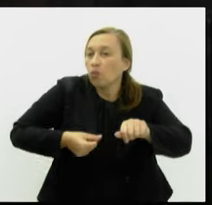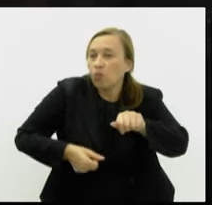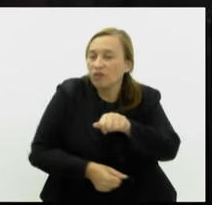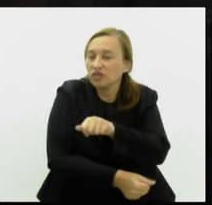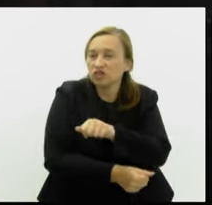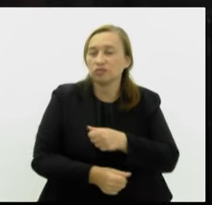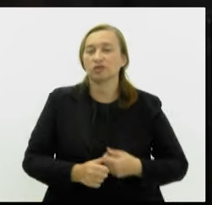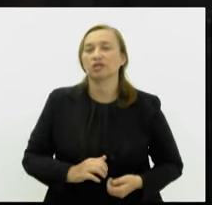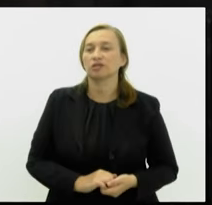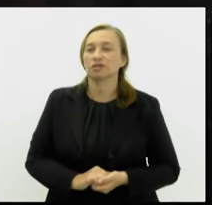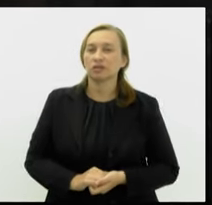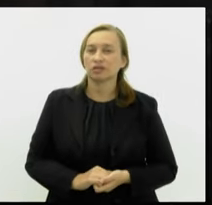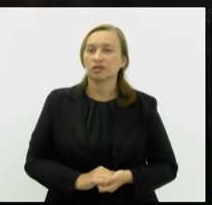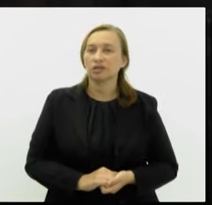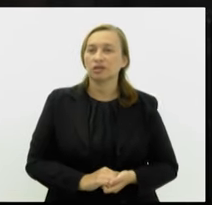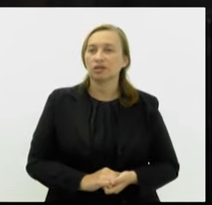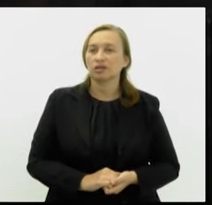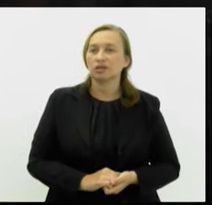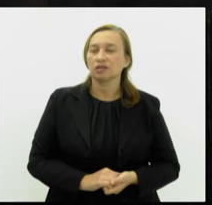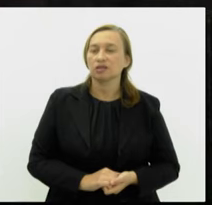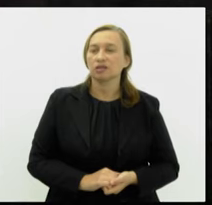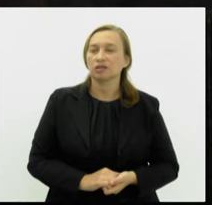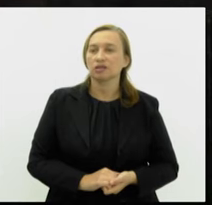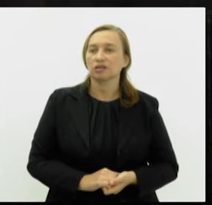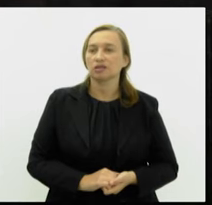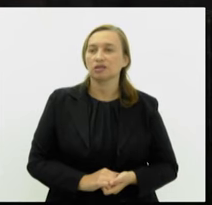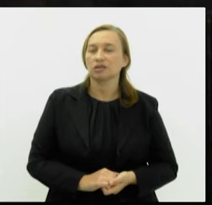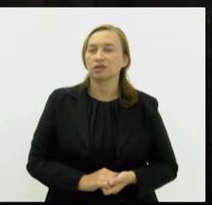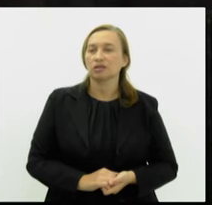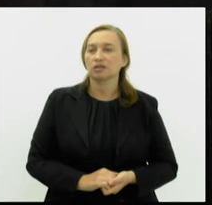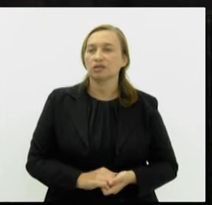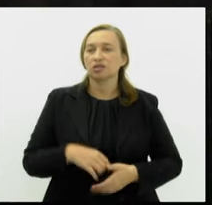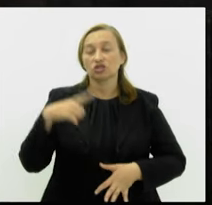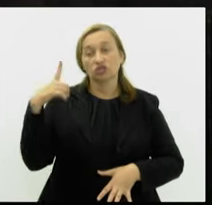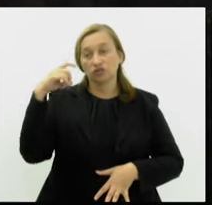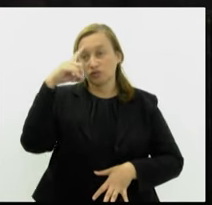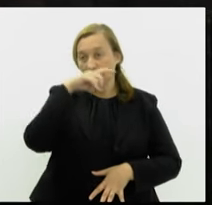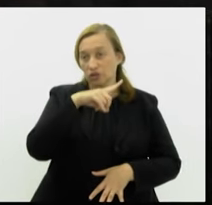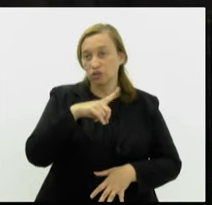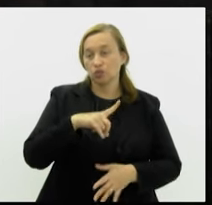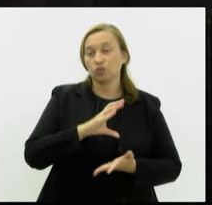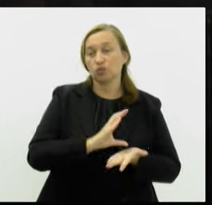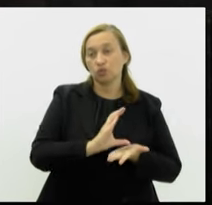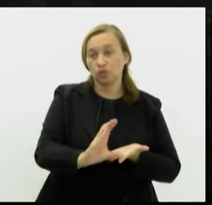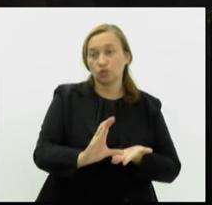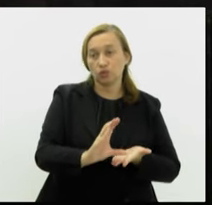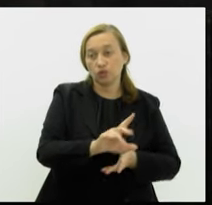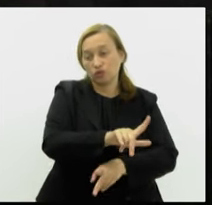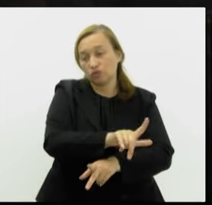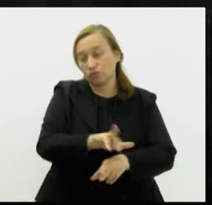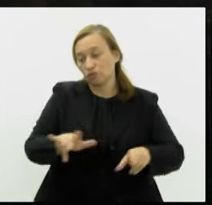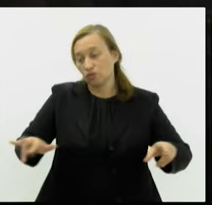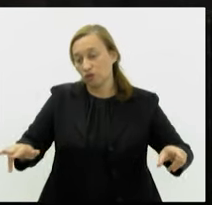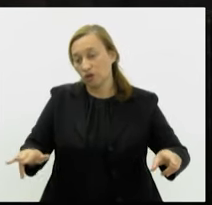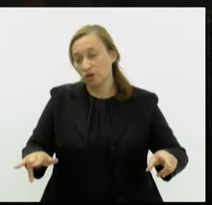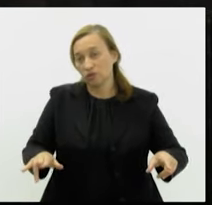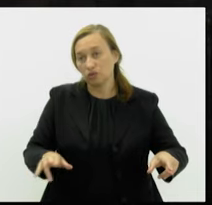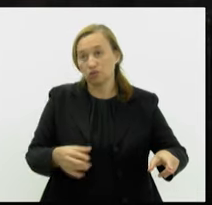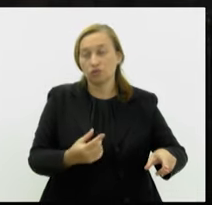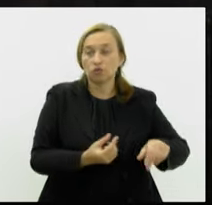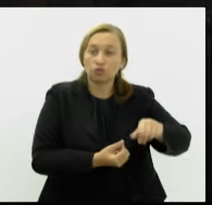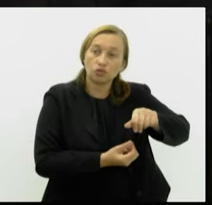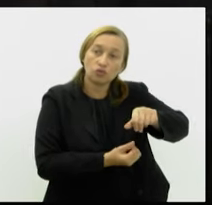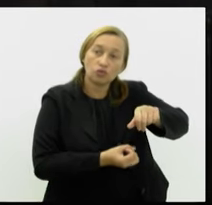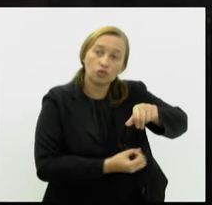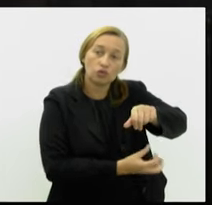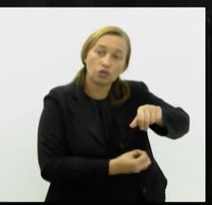acontecerem, porque ficam contingenciados os recursos dos seus mais diversos fundos, principalmente